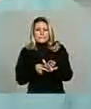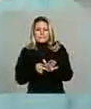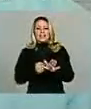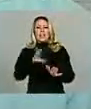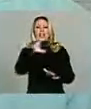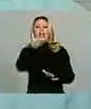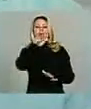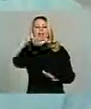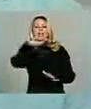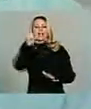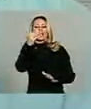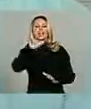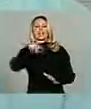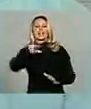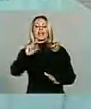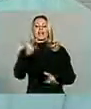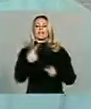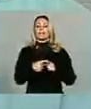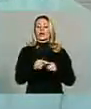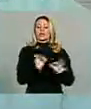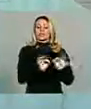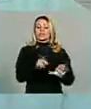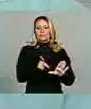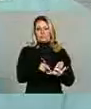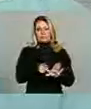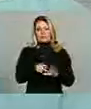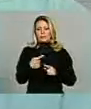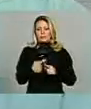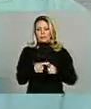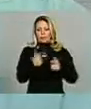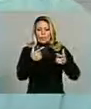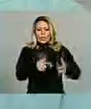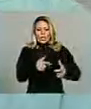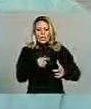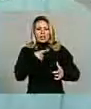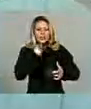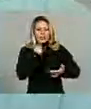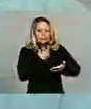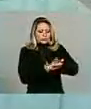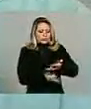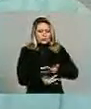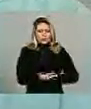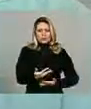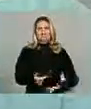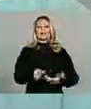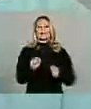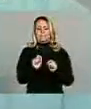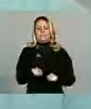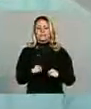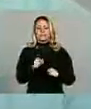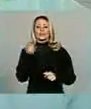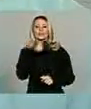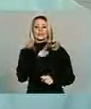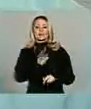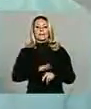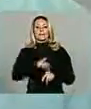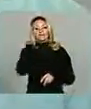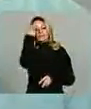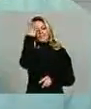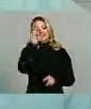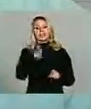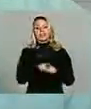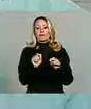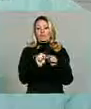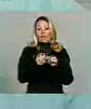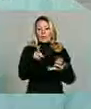é teste do pezinho? No pezinho, na realidade, como é uma área muito vascularizada e é muito fácil de você conseguir sangue, você termina fazendo